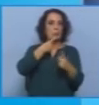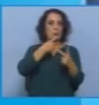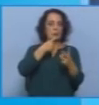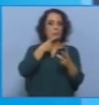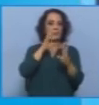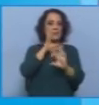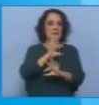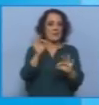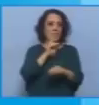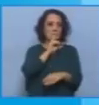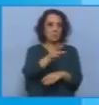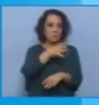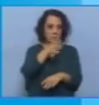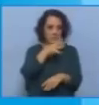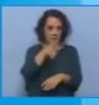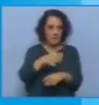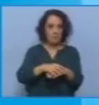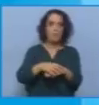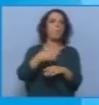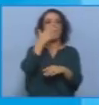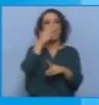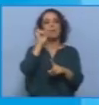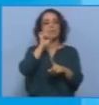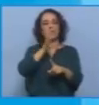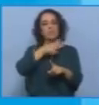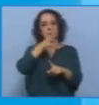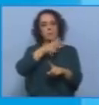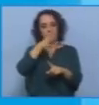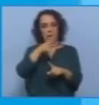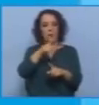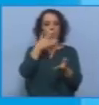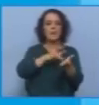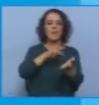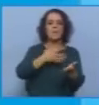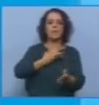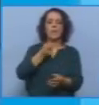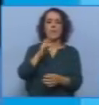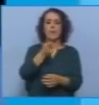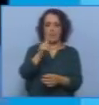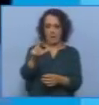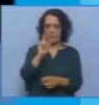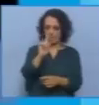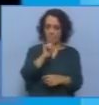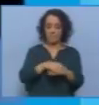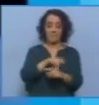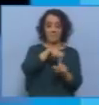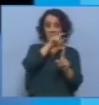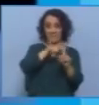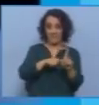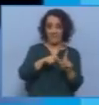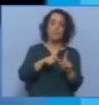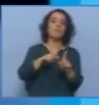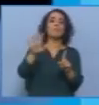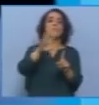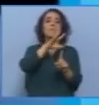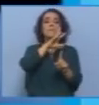vamos ver se eu consigo explicar. Acho que era é importante, se calhar, situarmos um bocadinho o livro de Daniel, não é? Daniel está ali quando